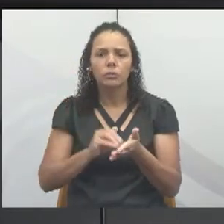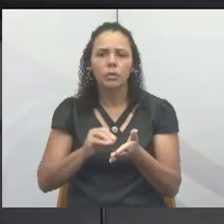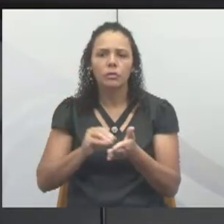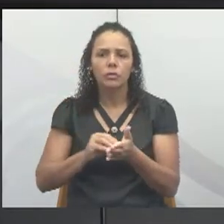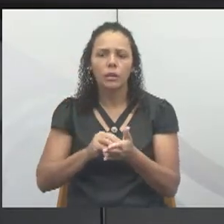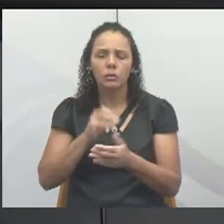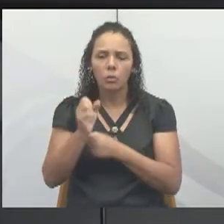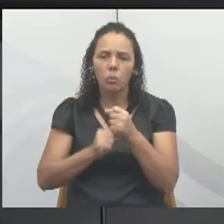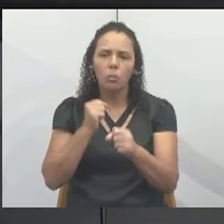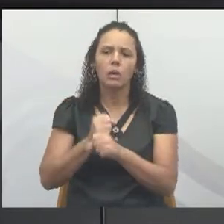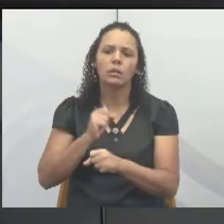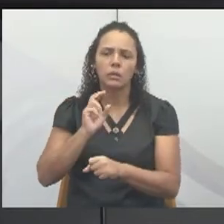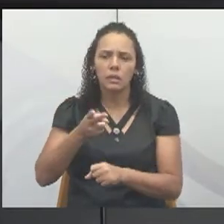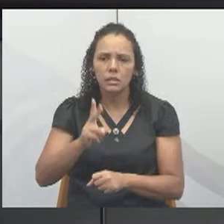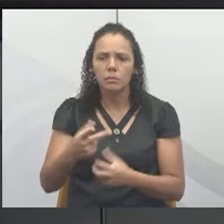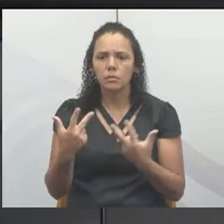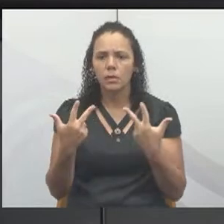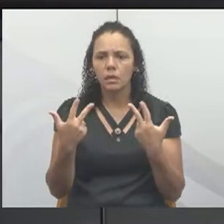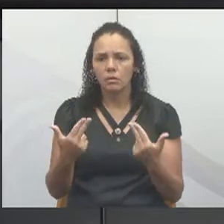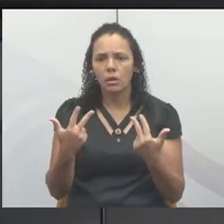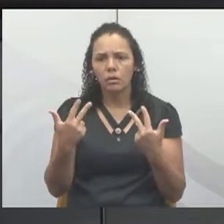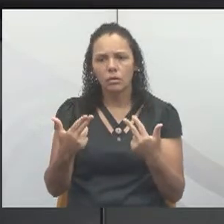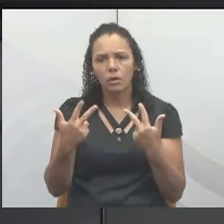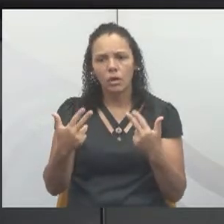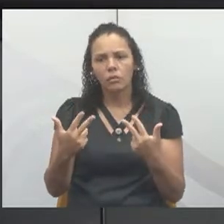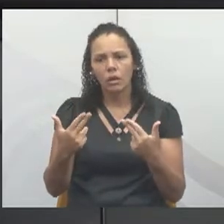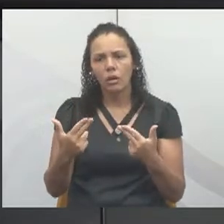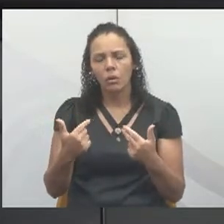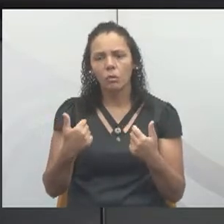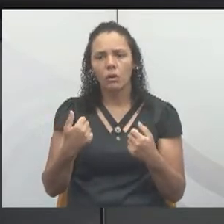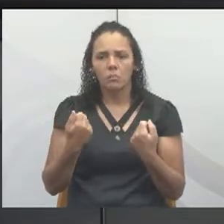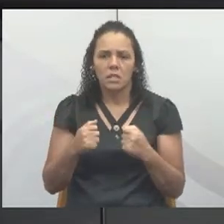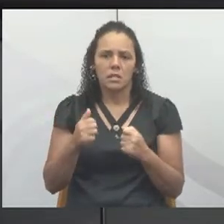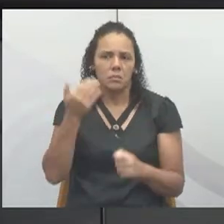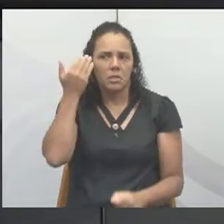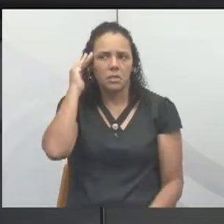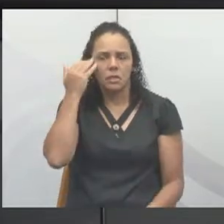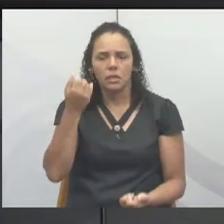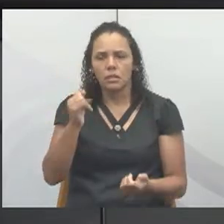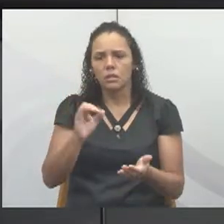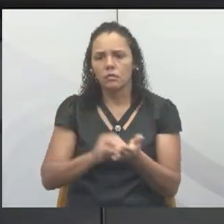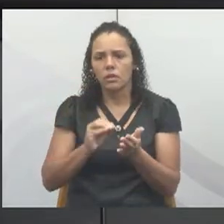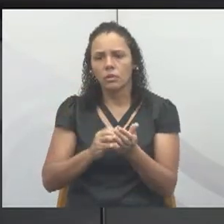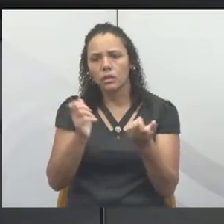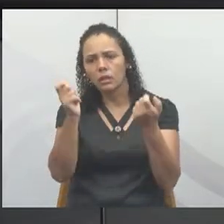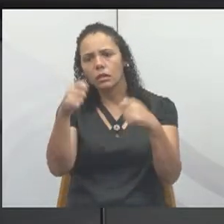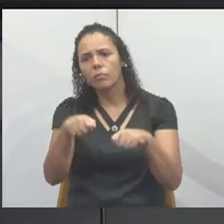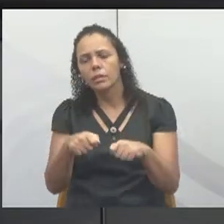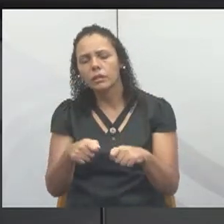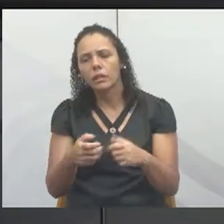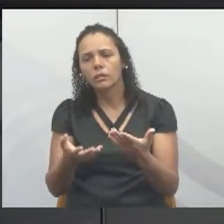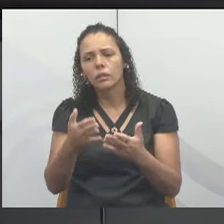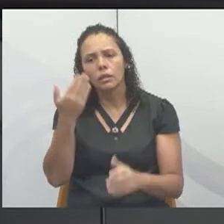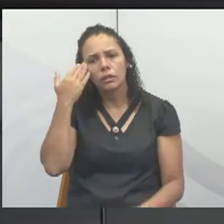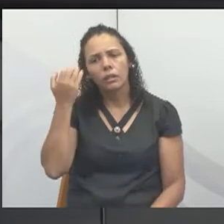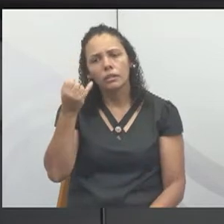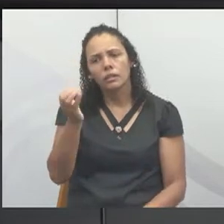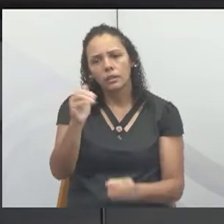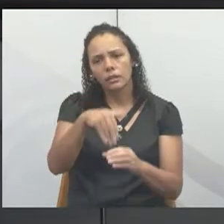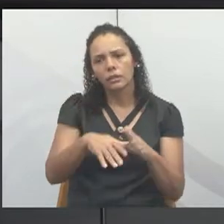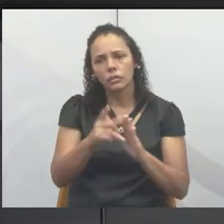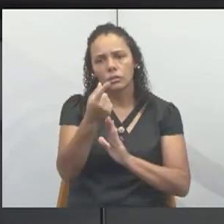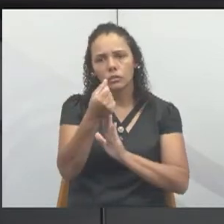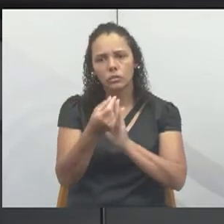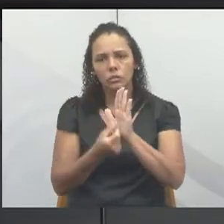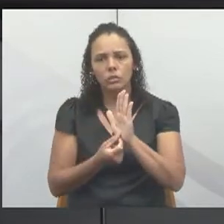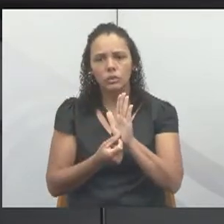é anual, que acontece todos os anos, a gente começa a se questionar sobre um pouco de incompetência. Eu queria entender se já está planejado dentro do orçamento,